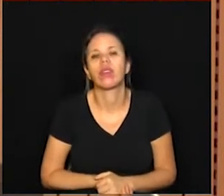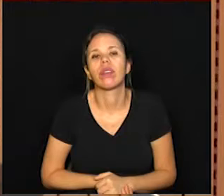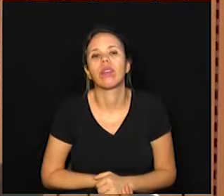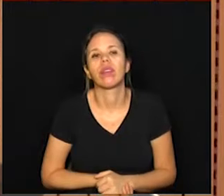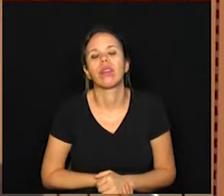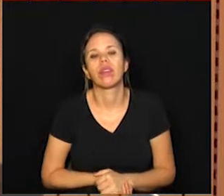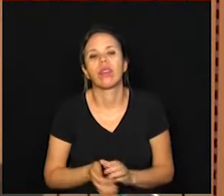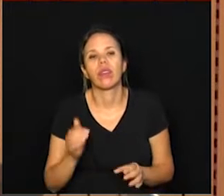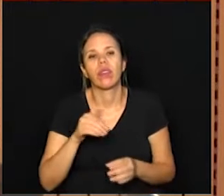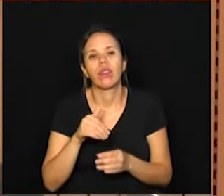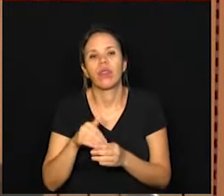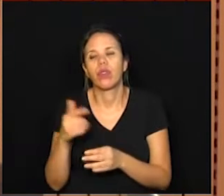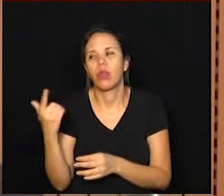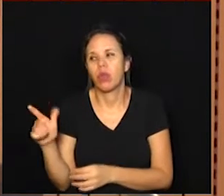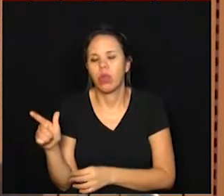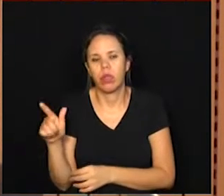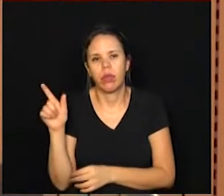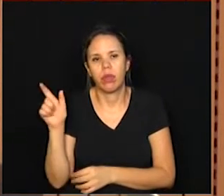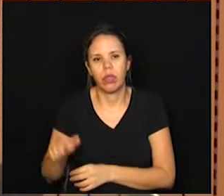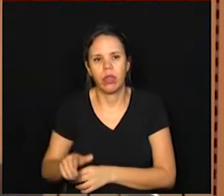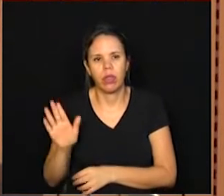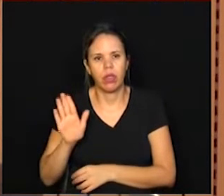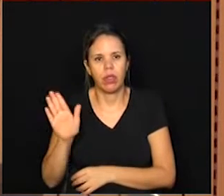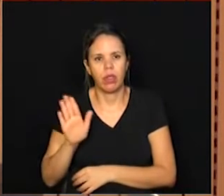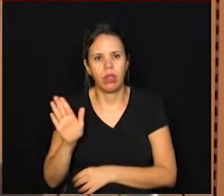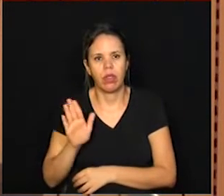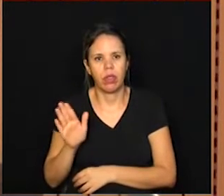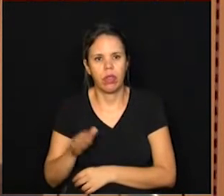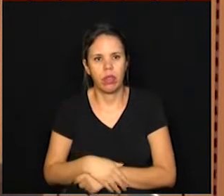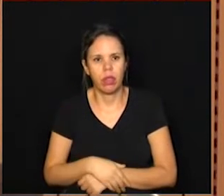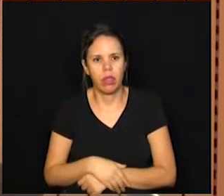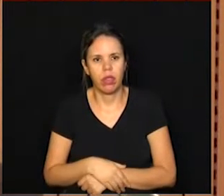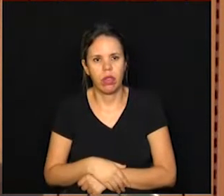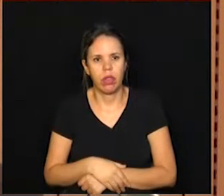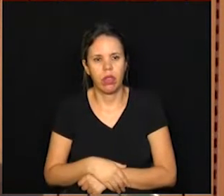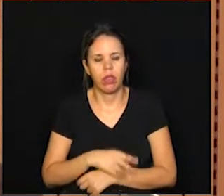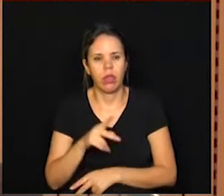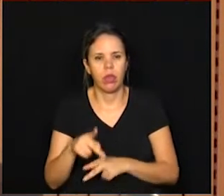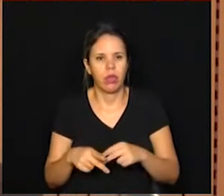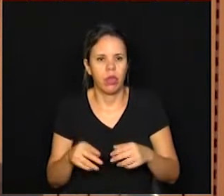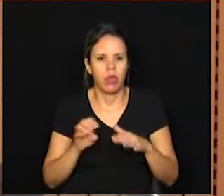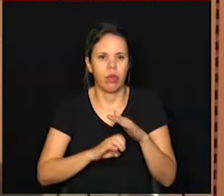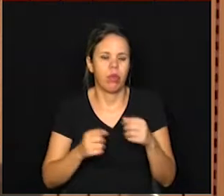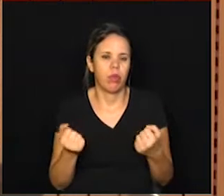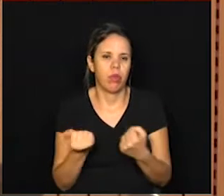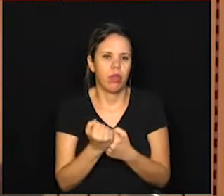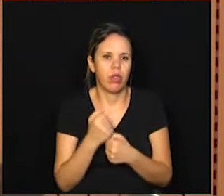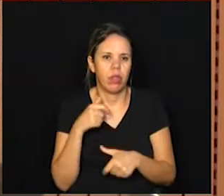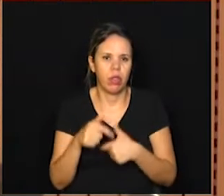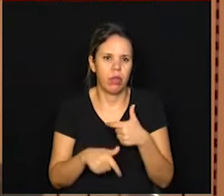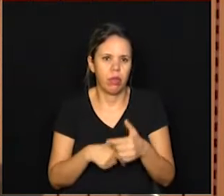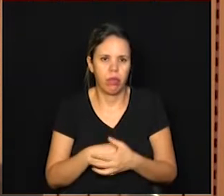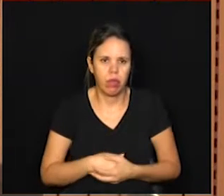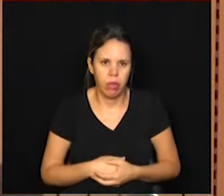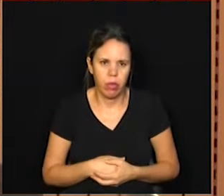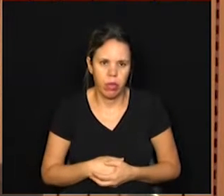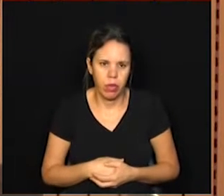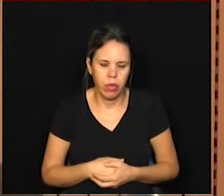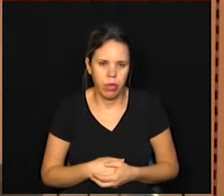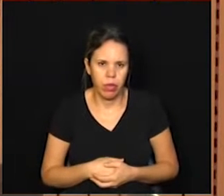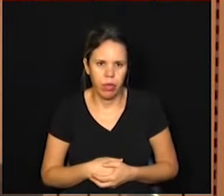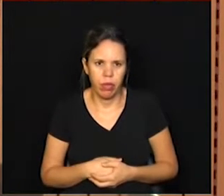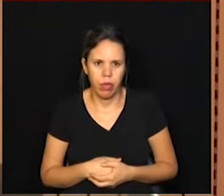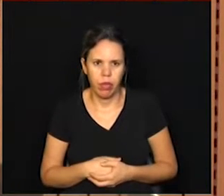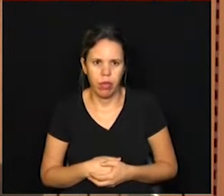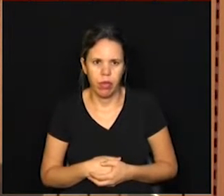direcionando votos para outros candidatos que serão os patrocinadores desse trabalho. Vejam vocês